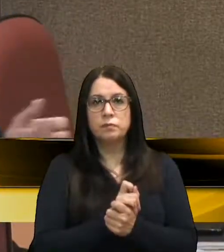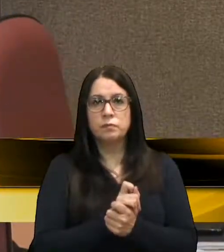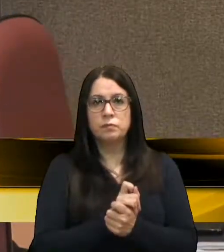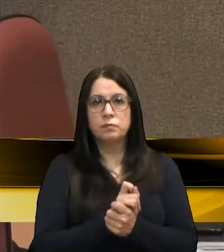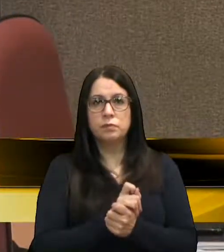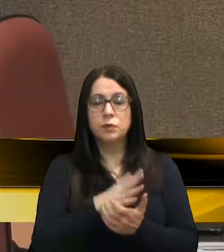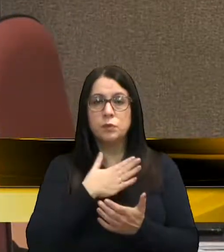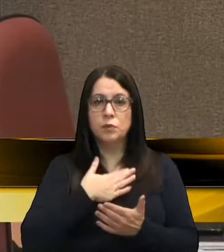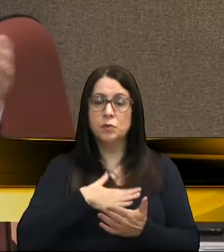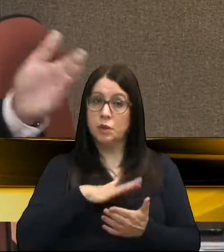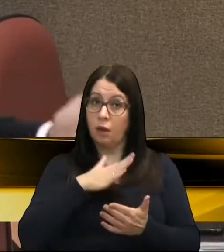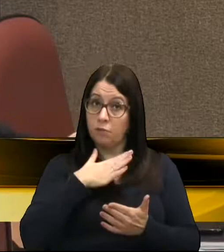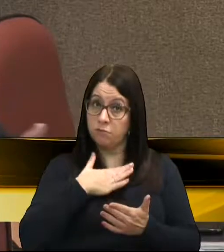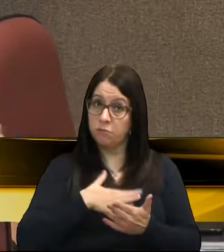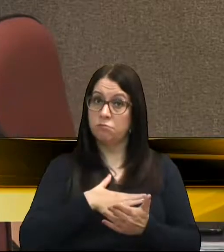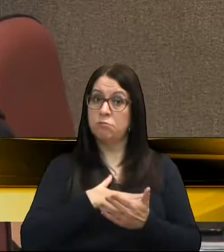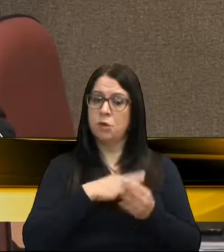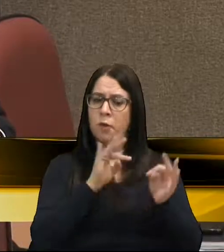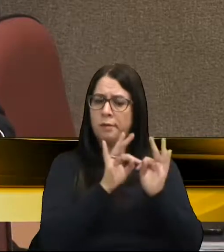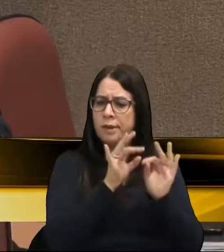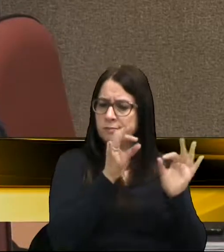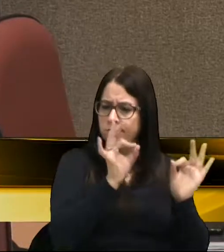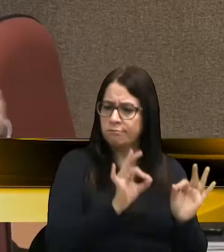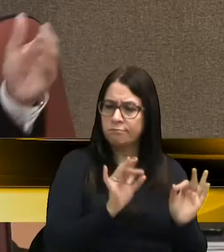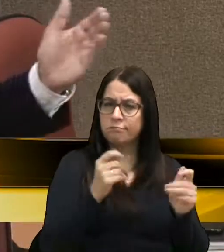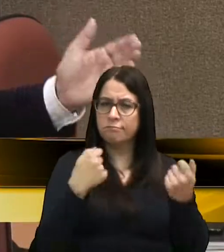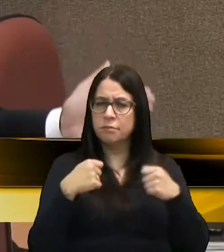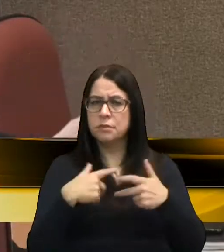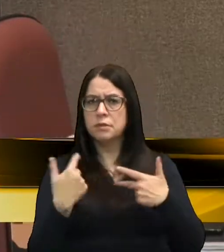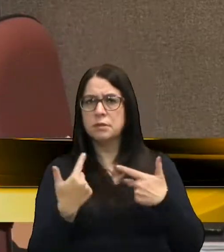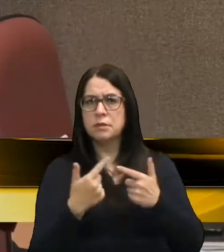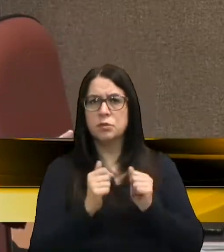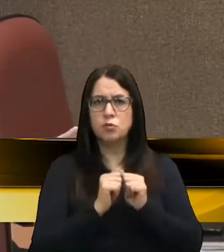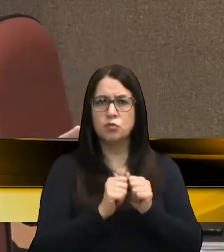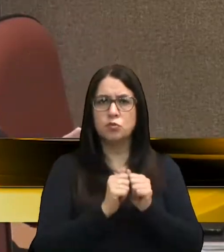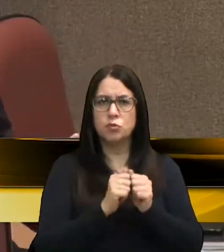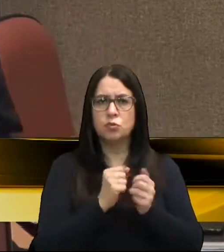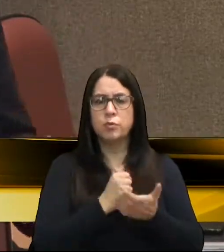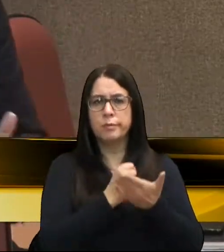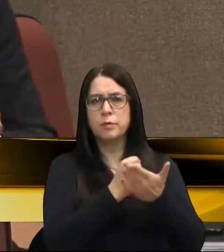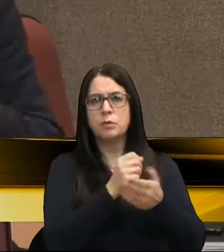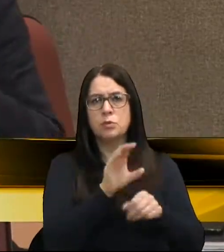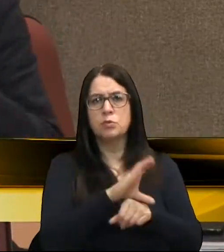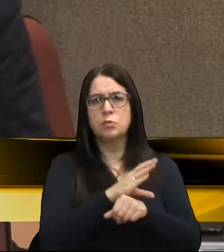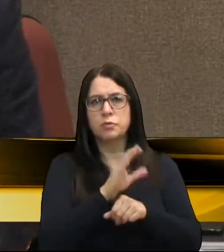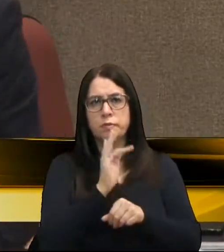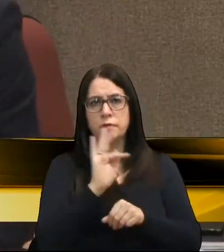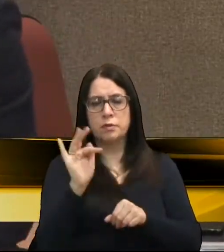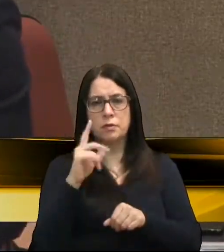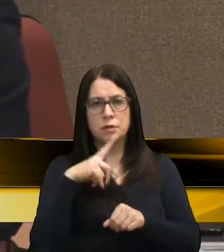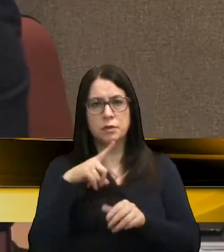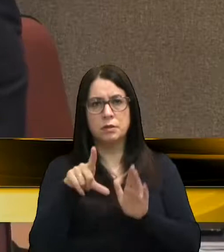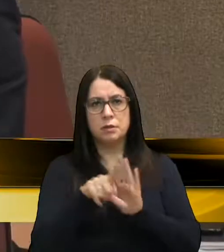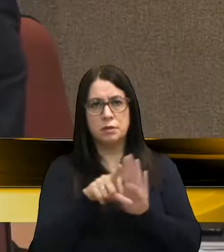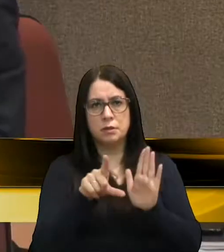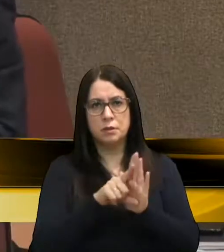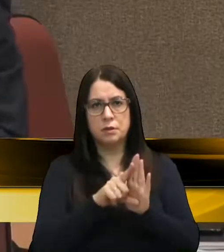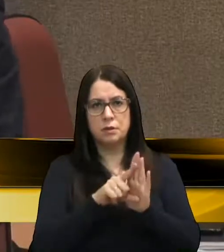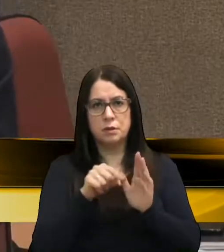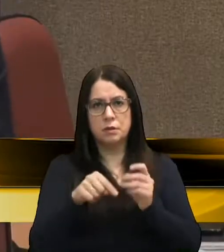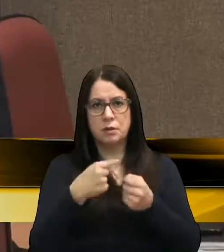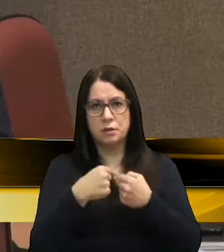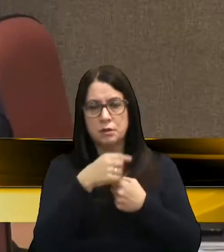bastante calma, com a técnica necessária, à luz da Constituição Federal, daquilo que preconiza a lei orgânica do